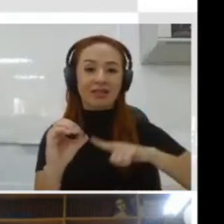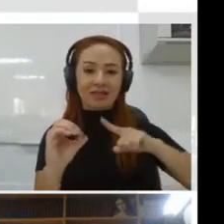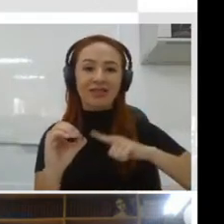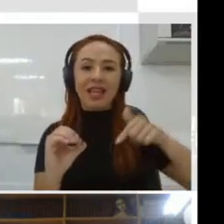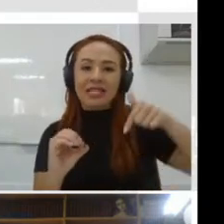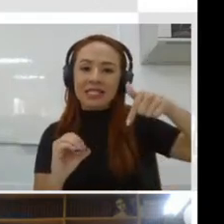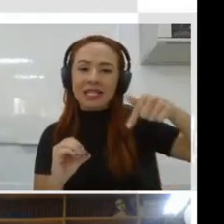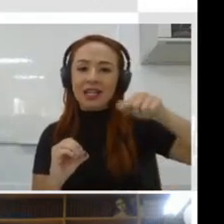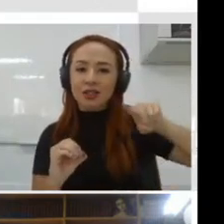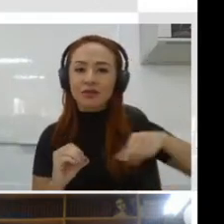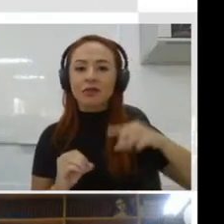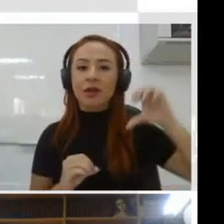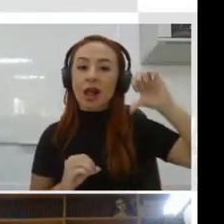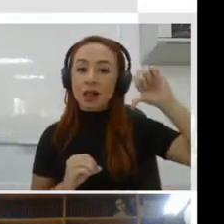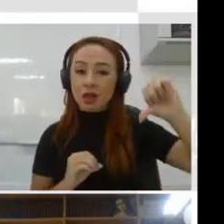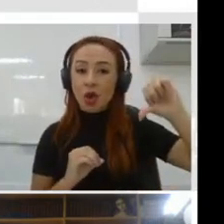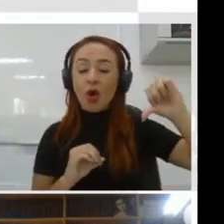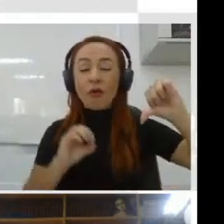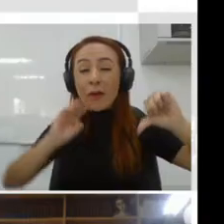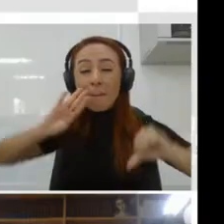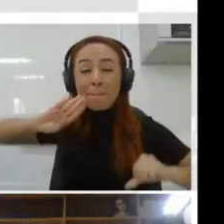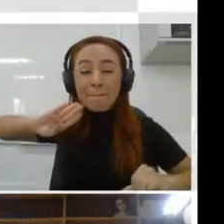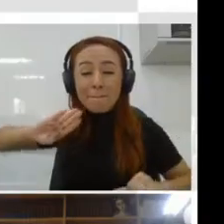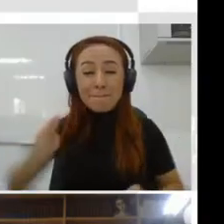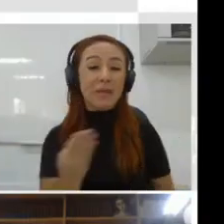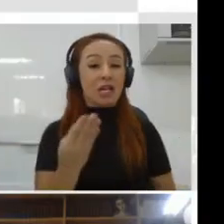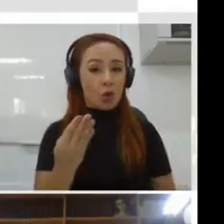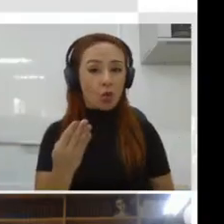expostas a ondas de calor